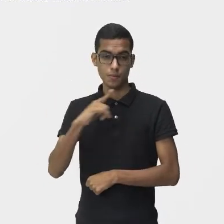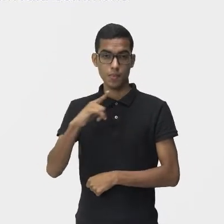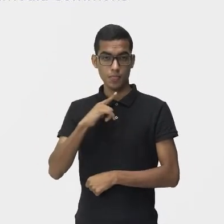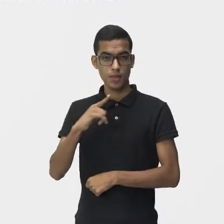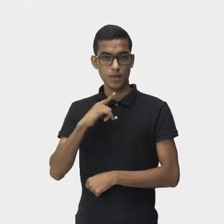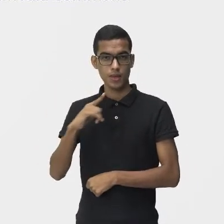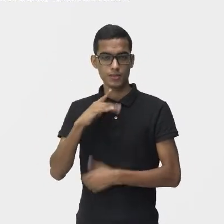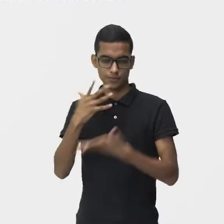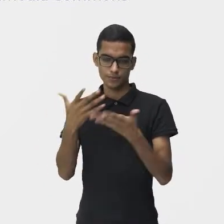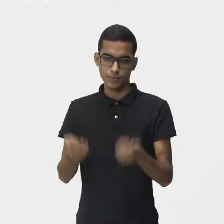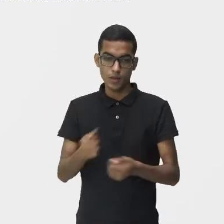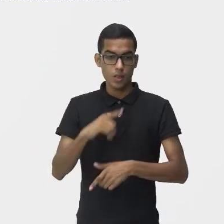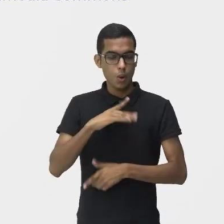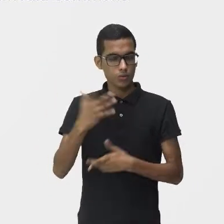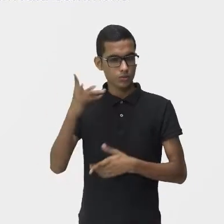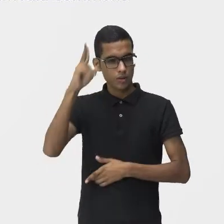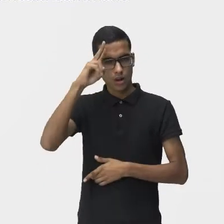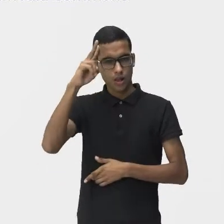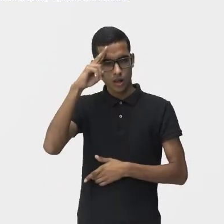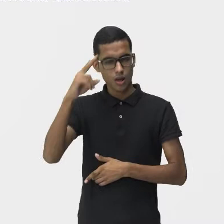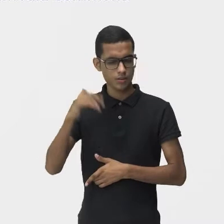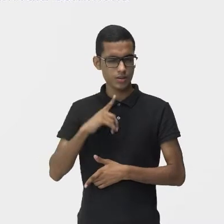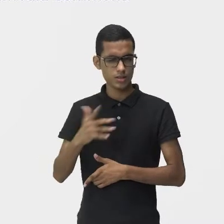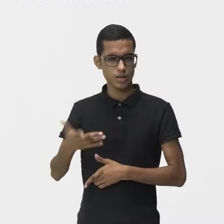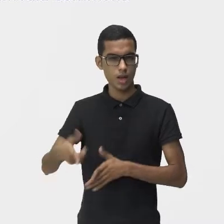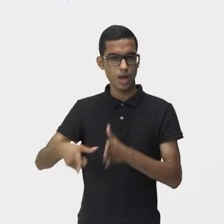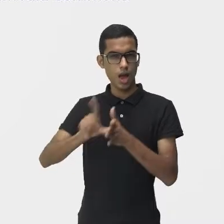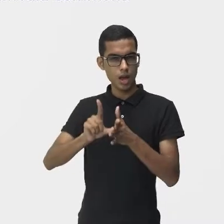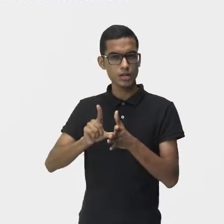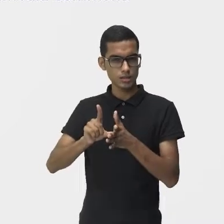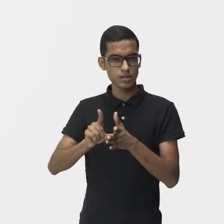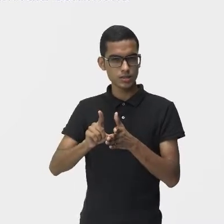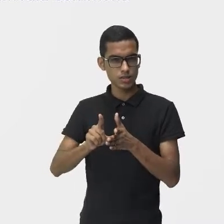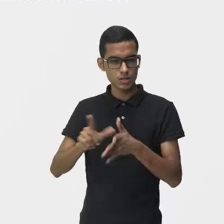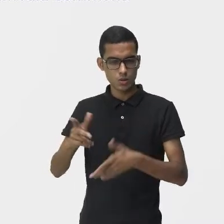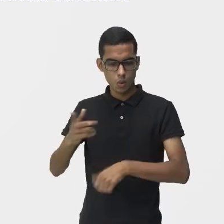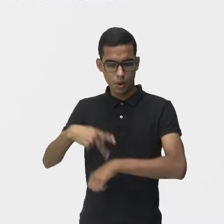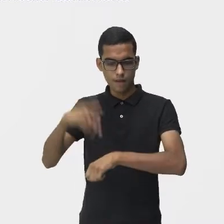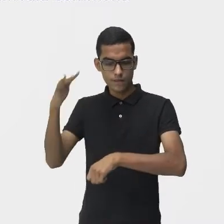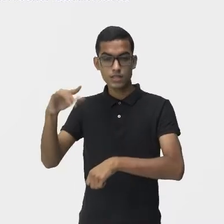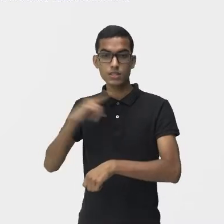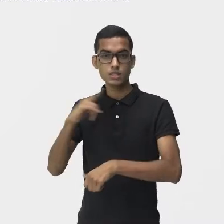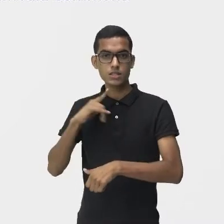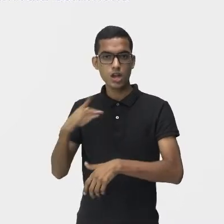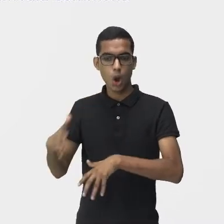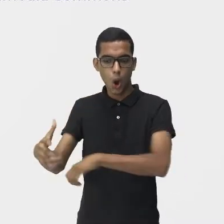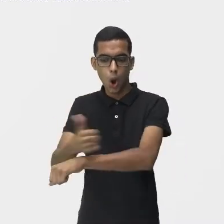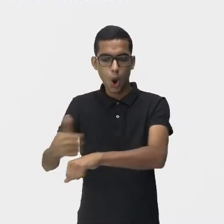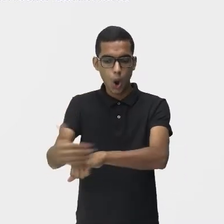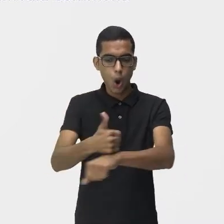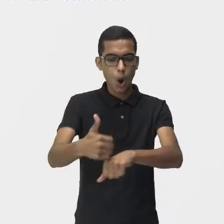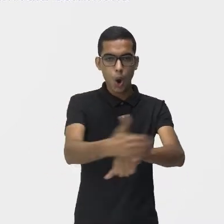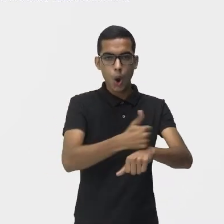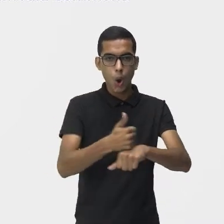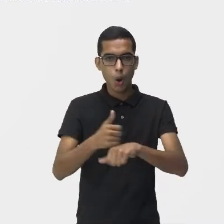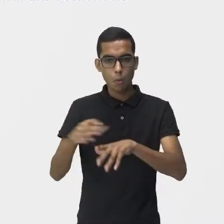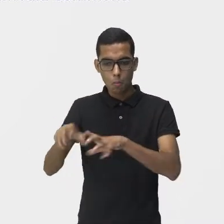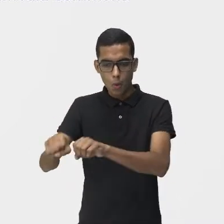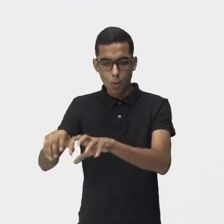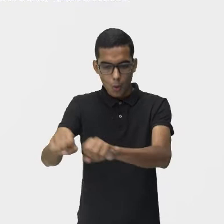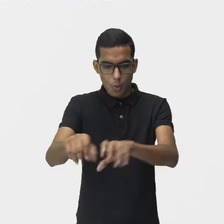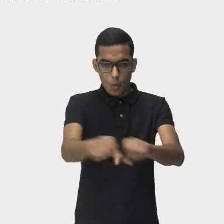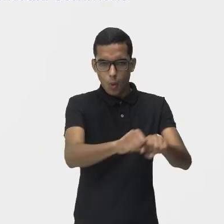nas colônias. Lembram que a França tinha várias colônias pela África, colônias na América, e a escravidão dentro das